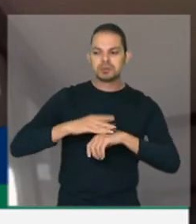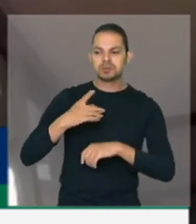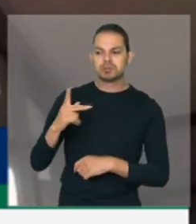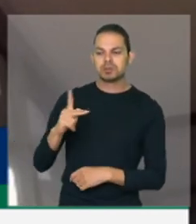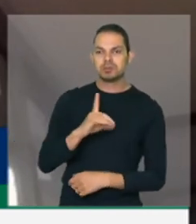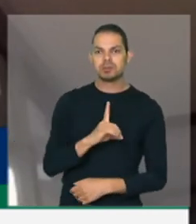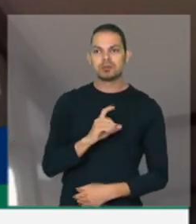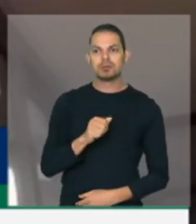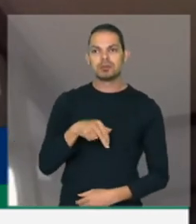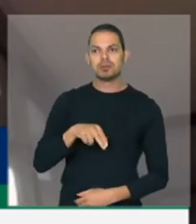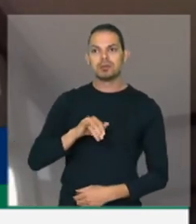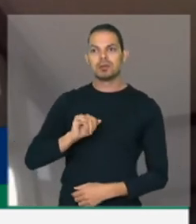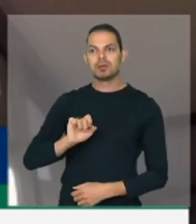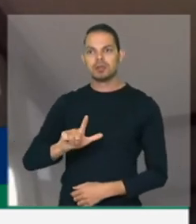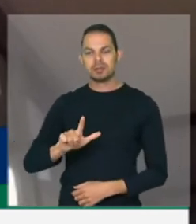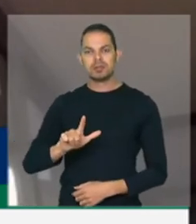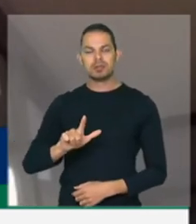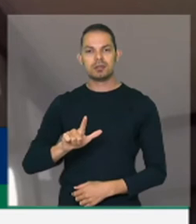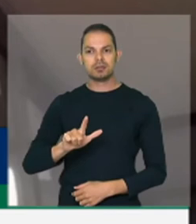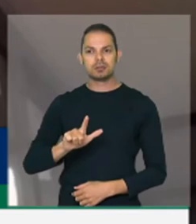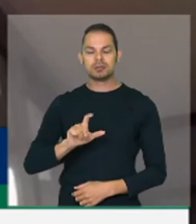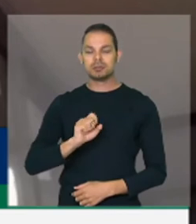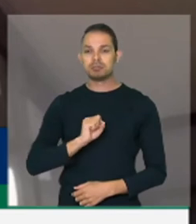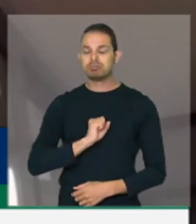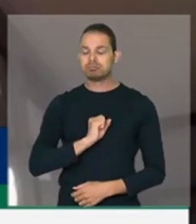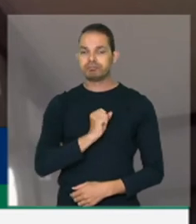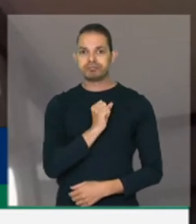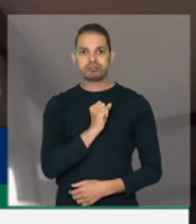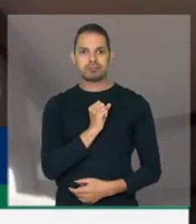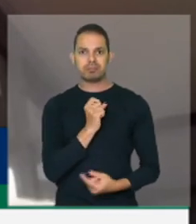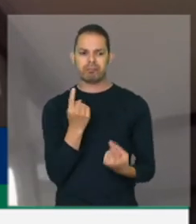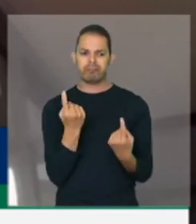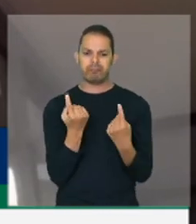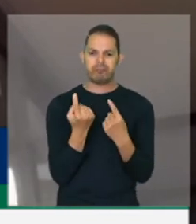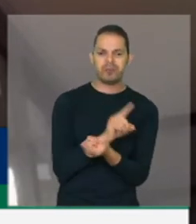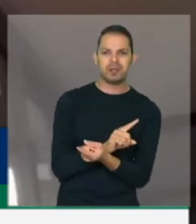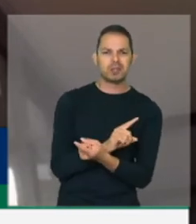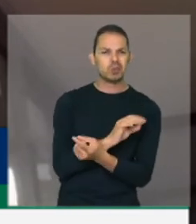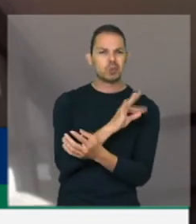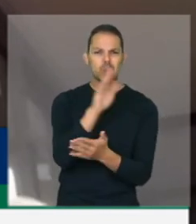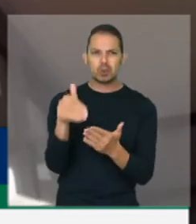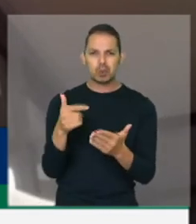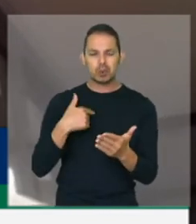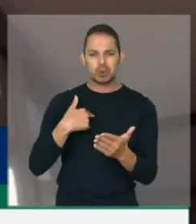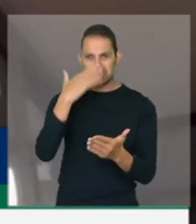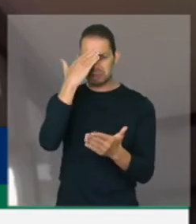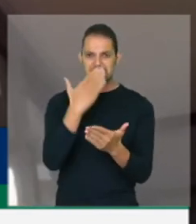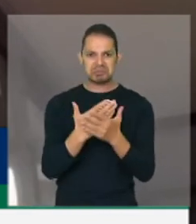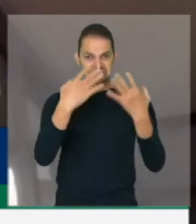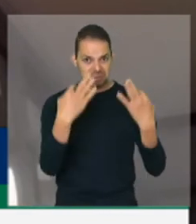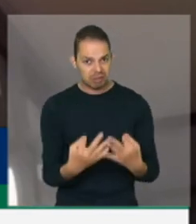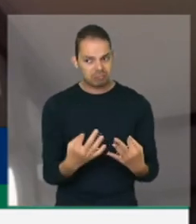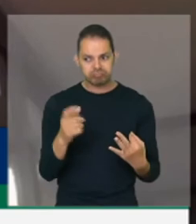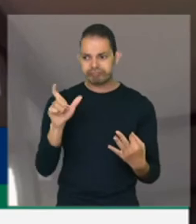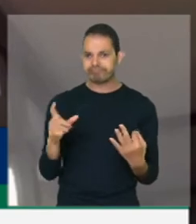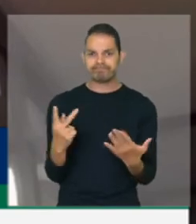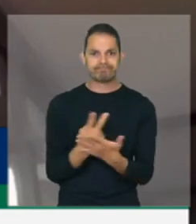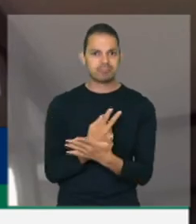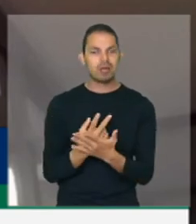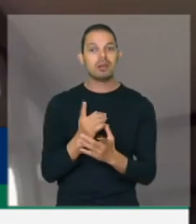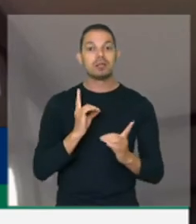Silveira, elas são deploráveis e representam o contrário de tudo que eu acredito ser correto, senhor presidente. Ter